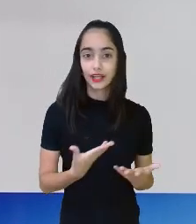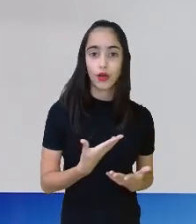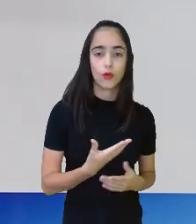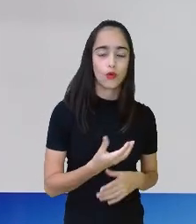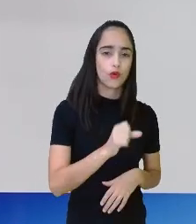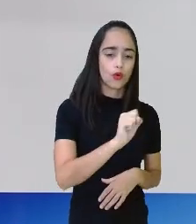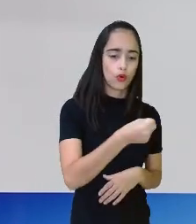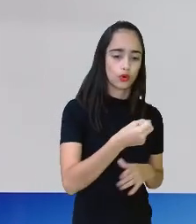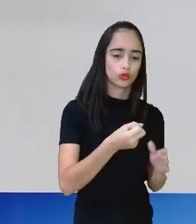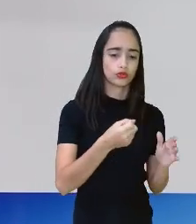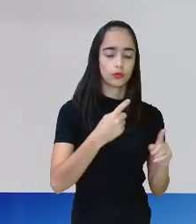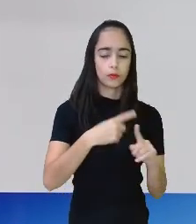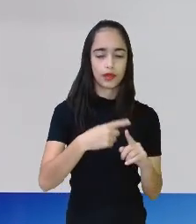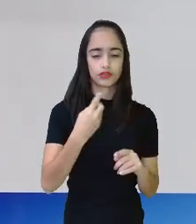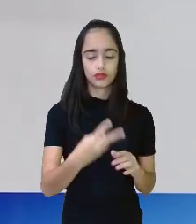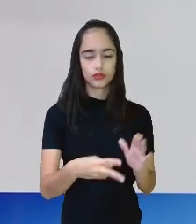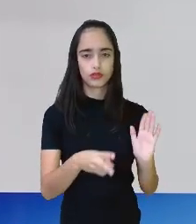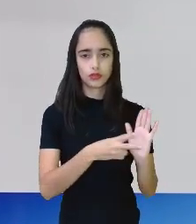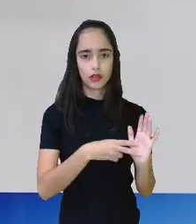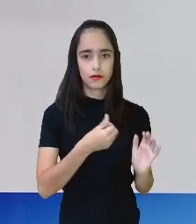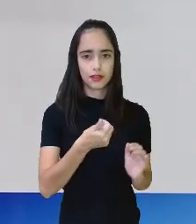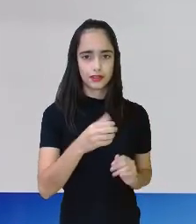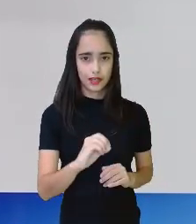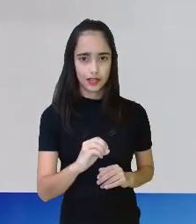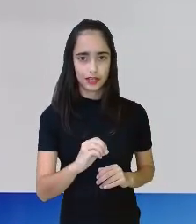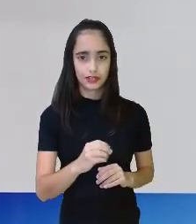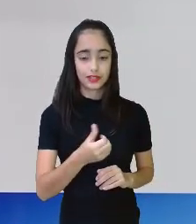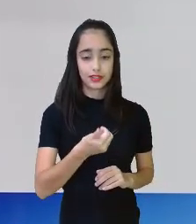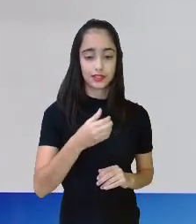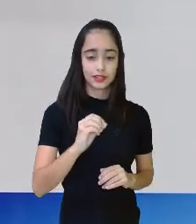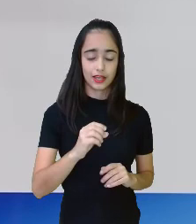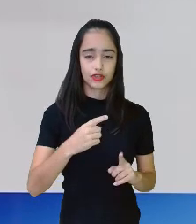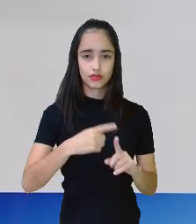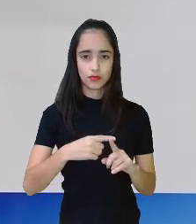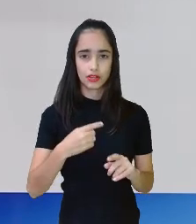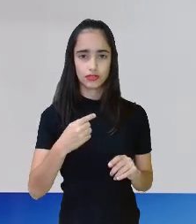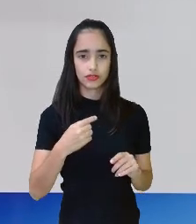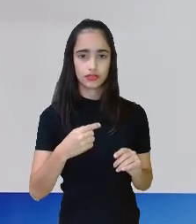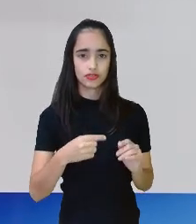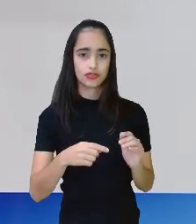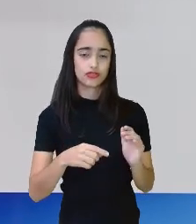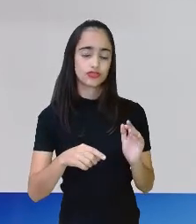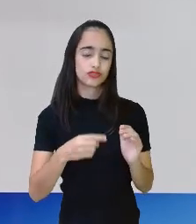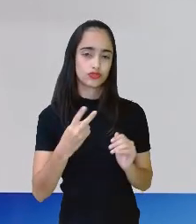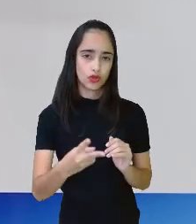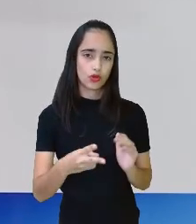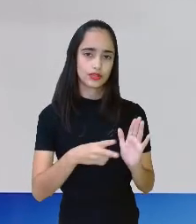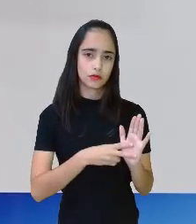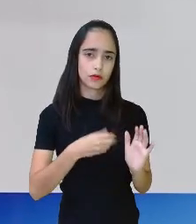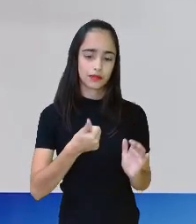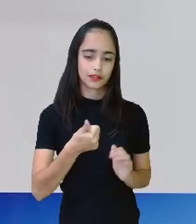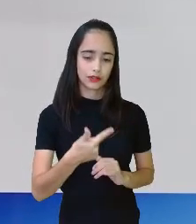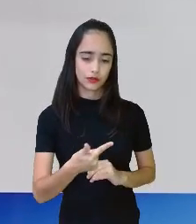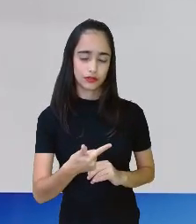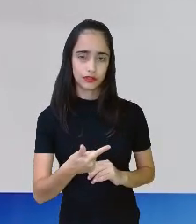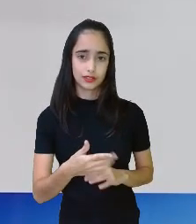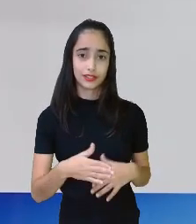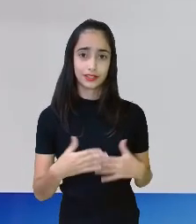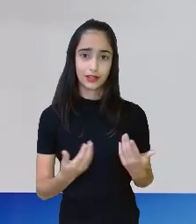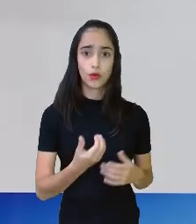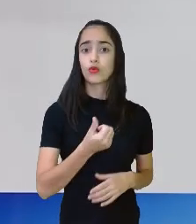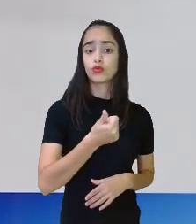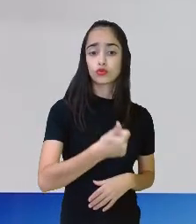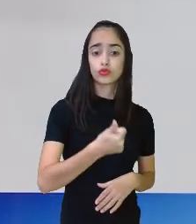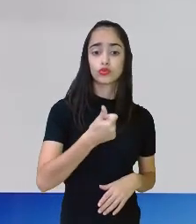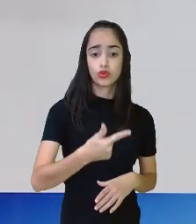dá 10. 10 mais 2, 12. Então, aqui vai ser sempre mais 2. 12 mais 2, 14. O